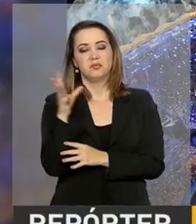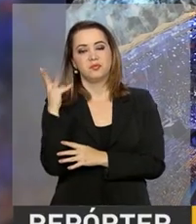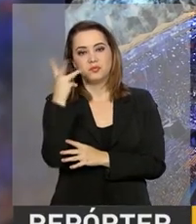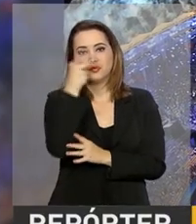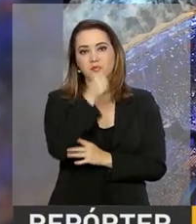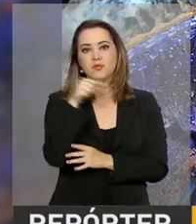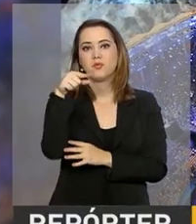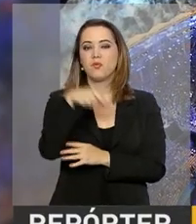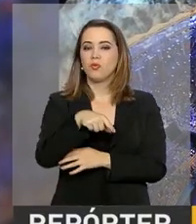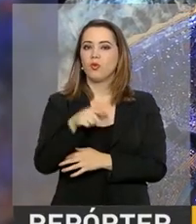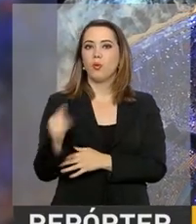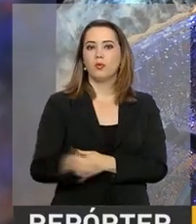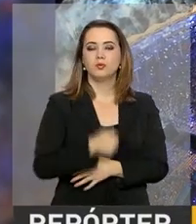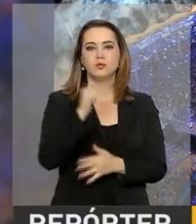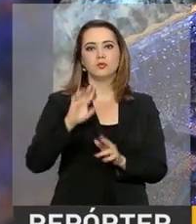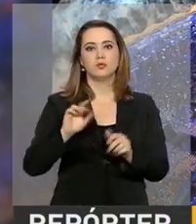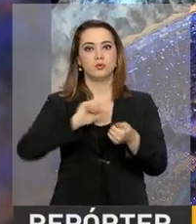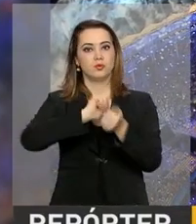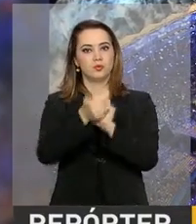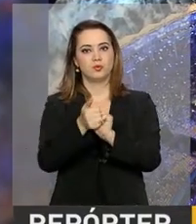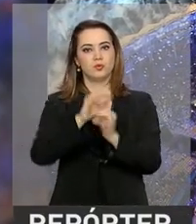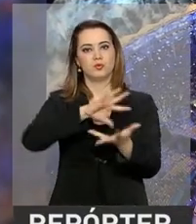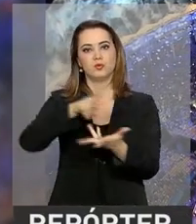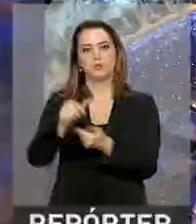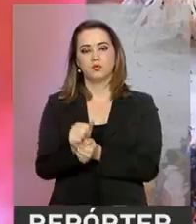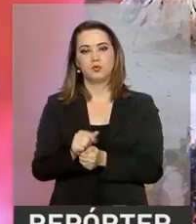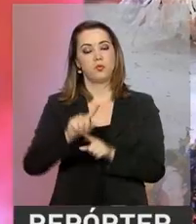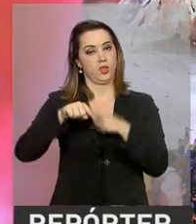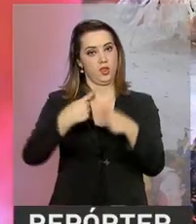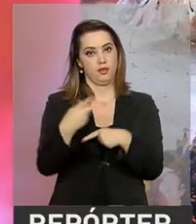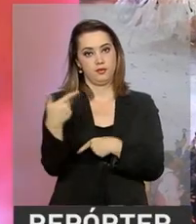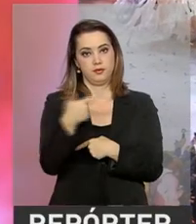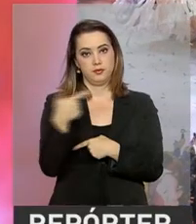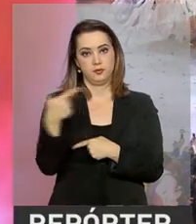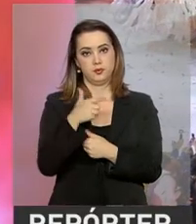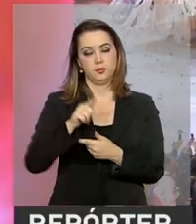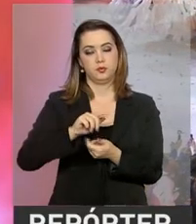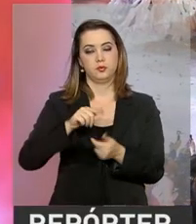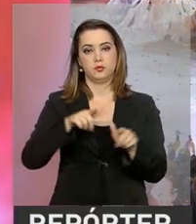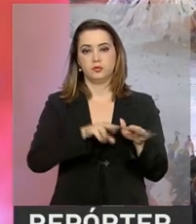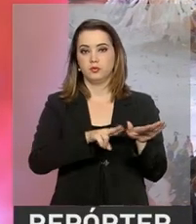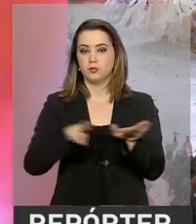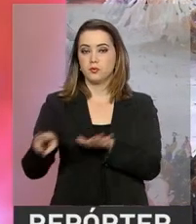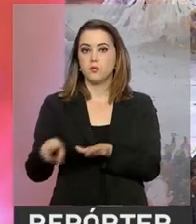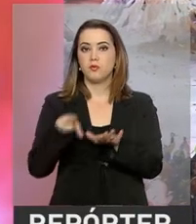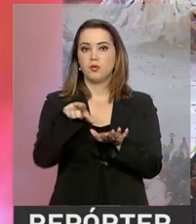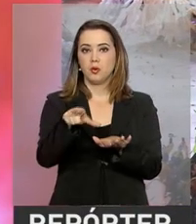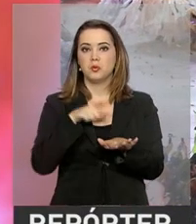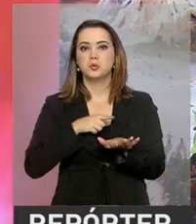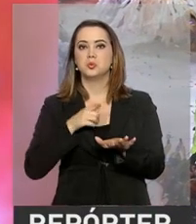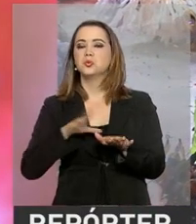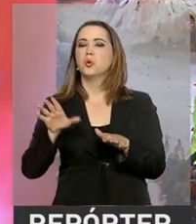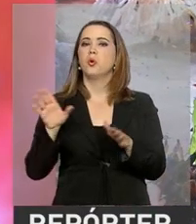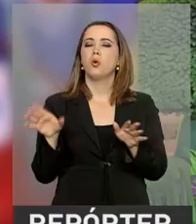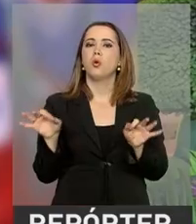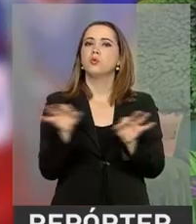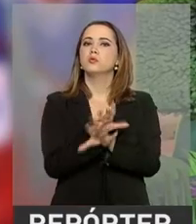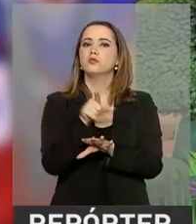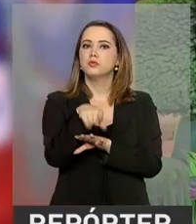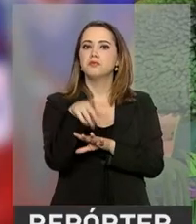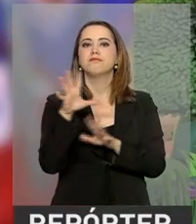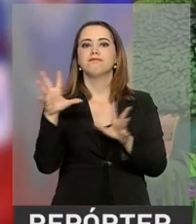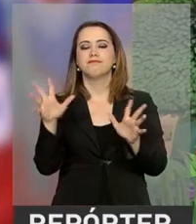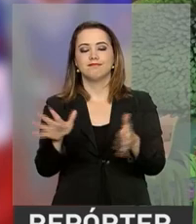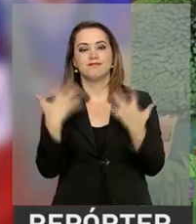de duas semanas de competições de tirar o fôlego, a cerimônia de encerramento foi uma festa de cores e muita